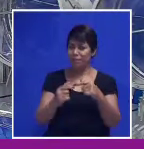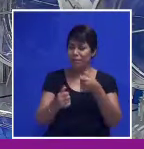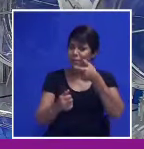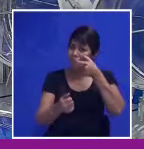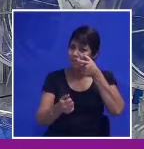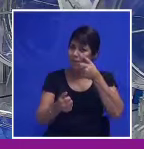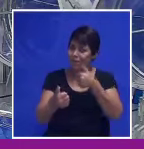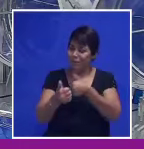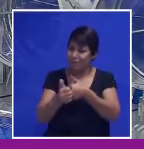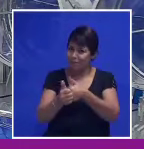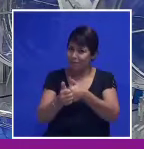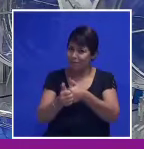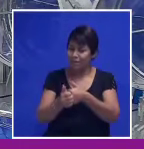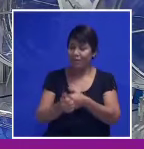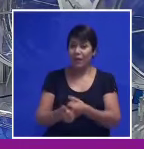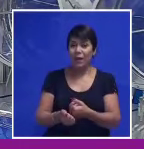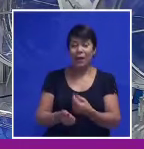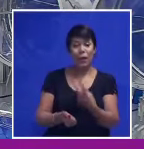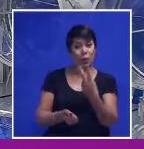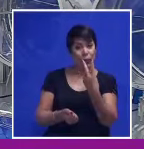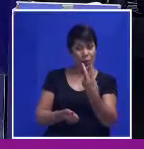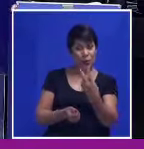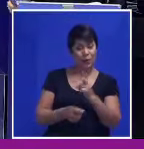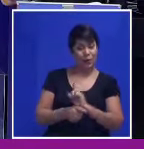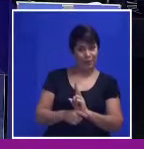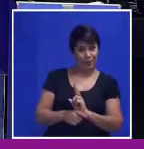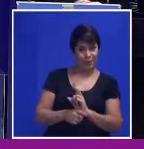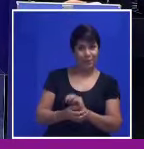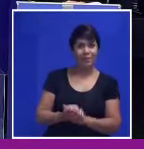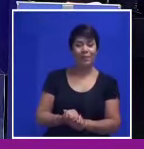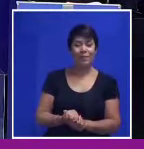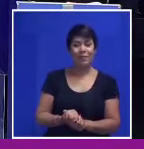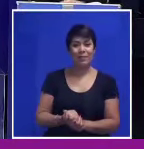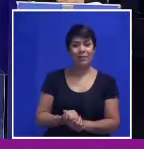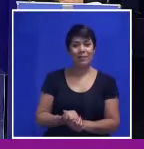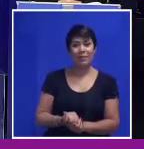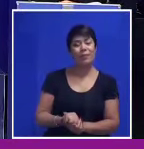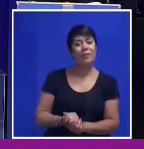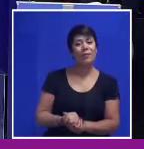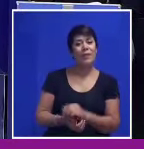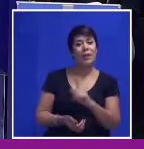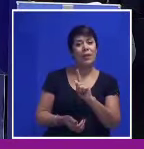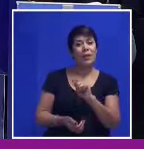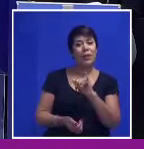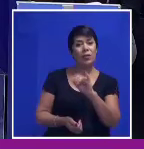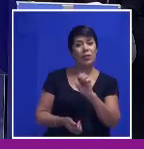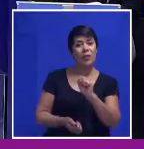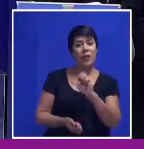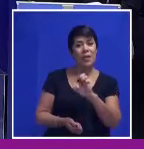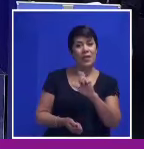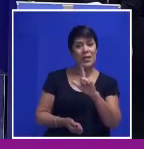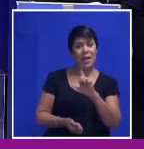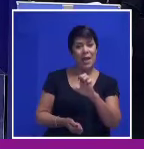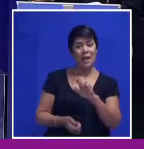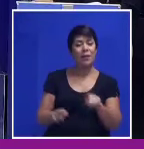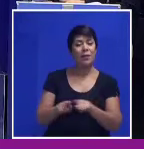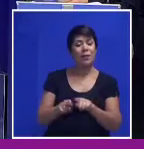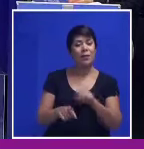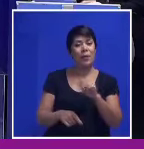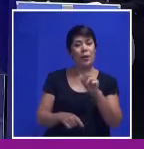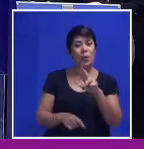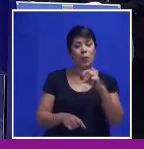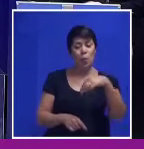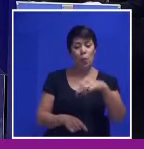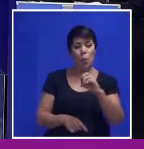perto cada detalhe do nosso sorteio, eu conto com a presença de dois auditores populares, a Gisele Amaro e o Bruno